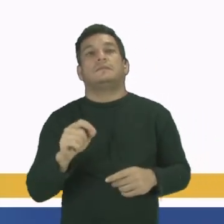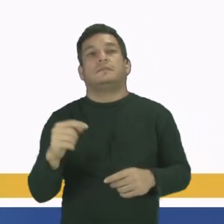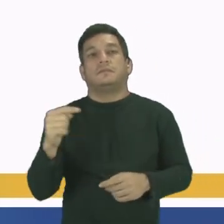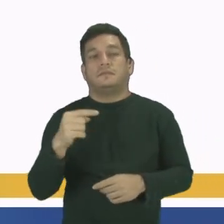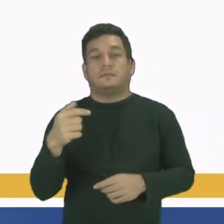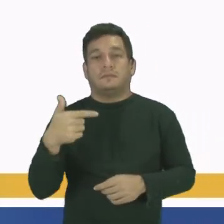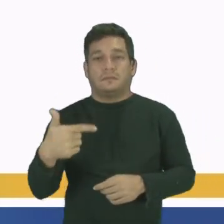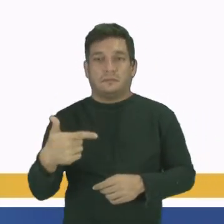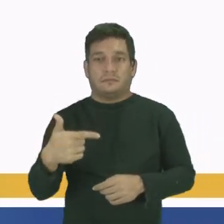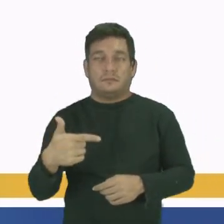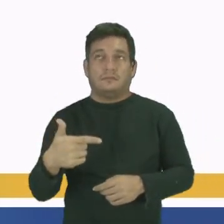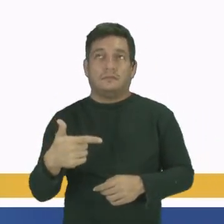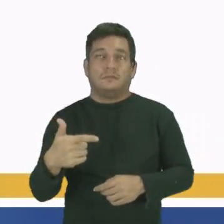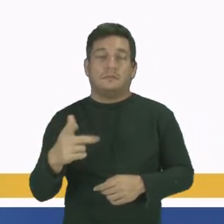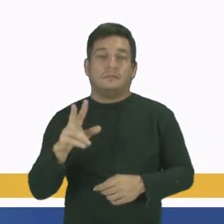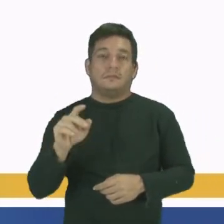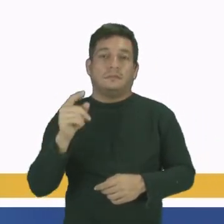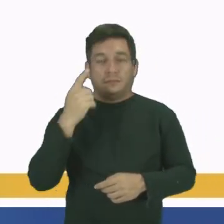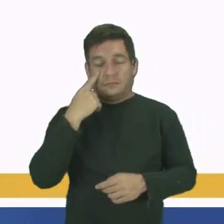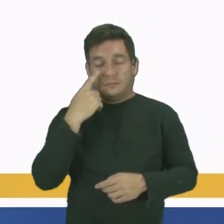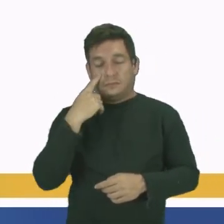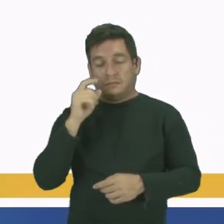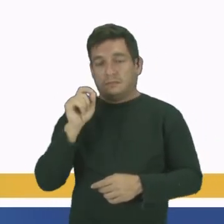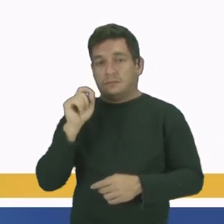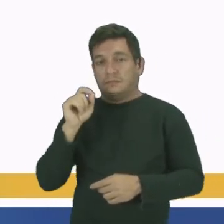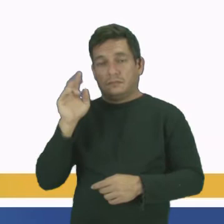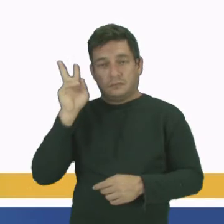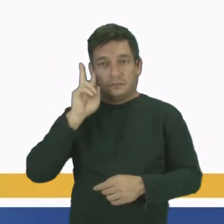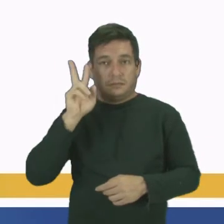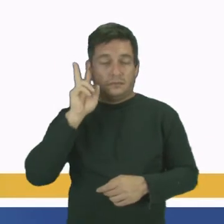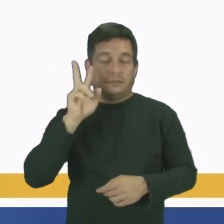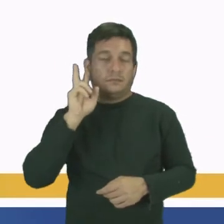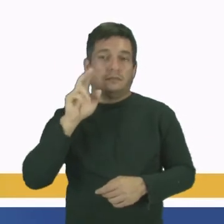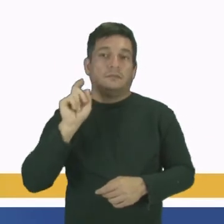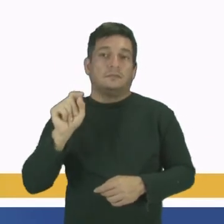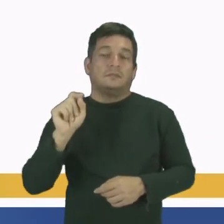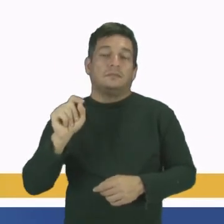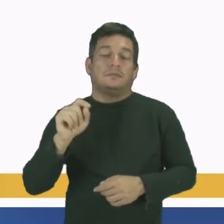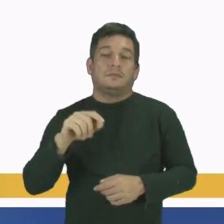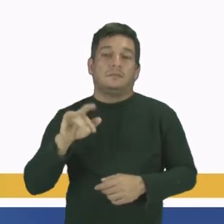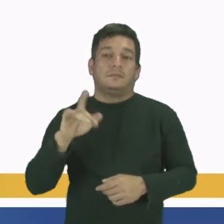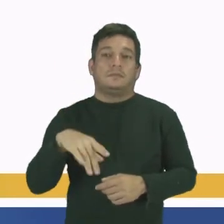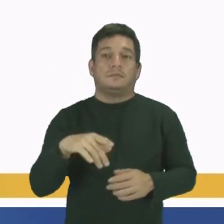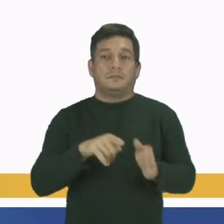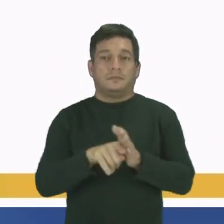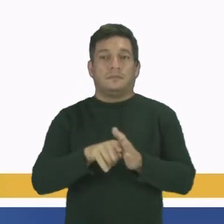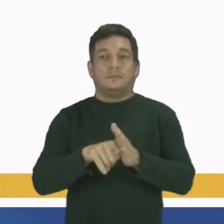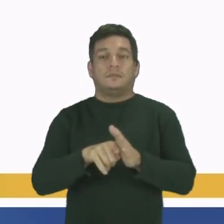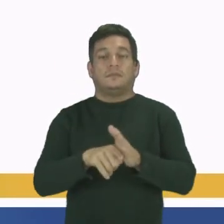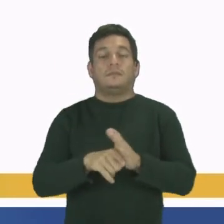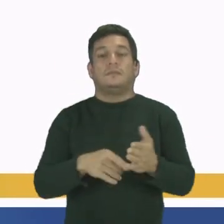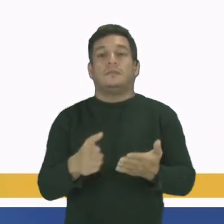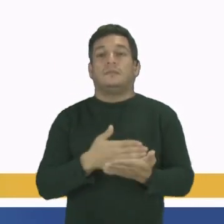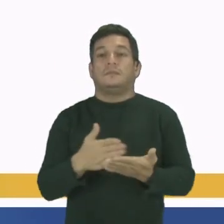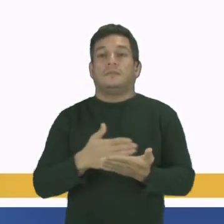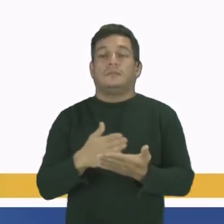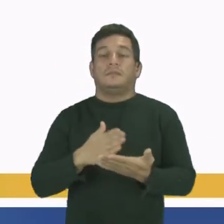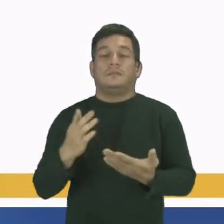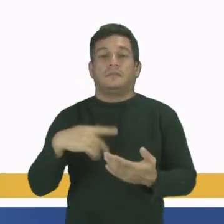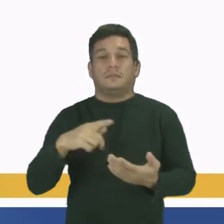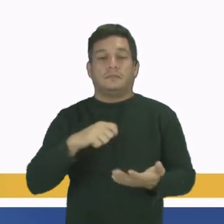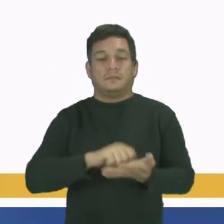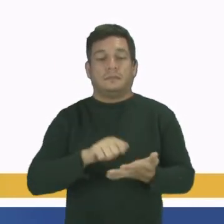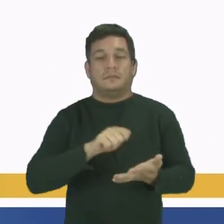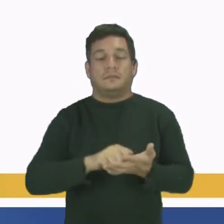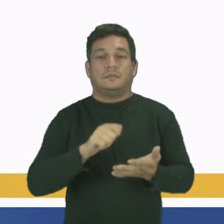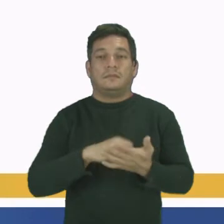menos 2? Aí vale você relembrar, buscar em sua fonte de pesquisa no seu caderno, que você anotou